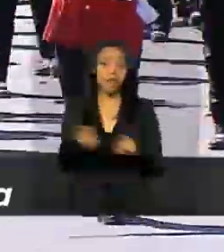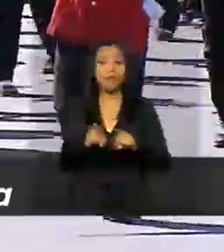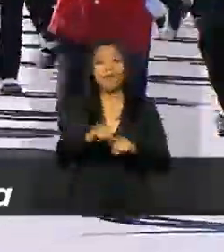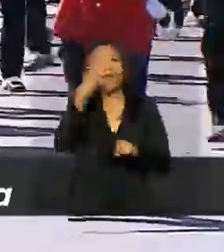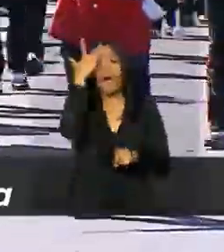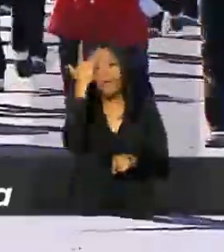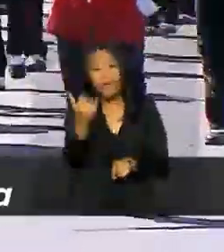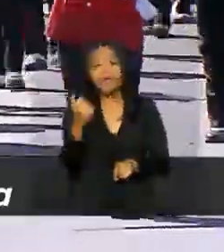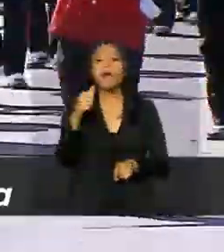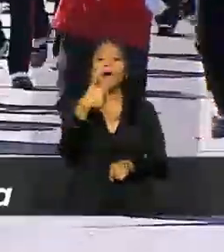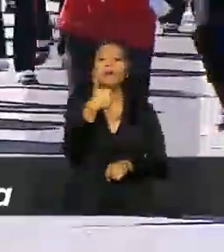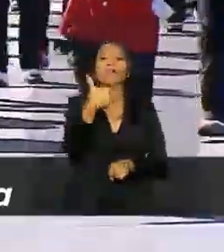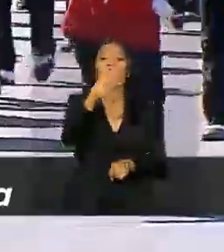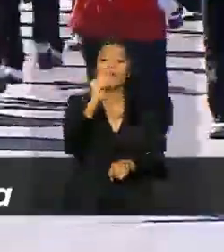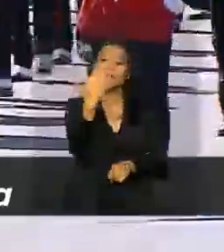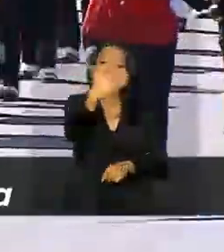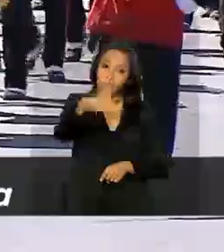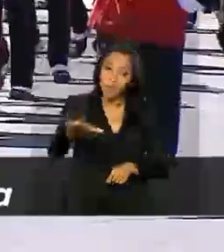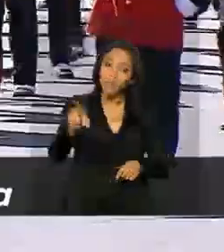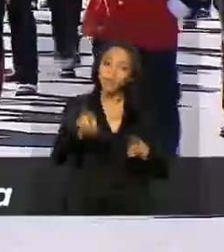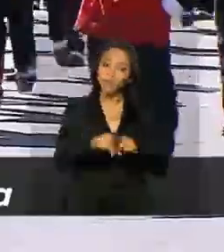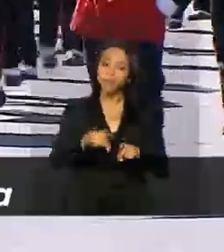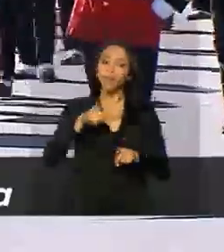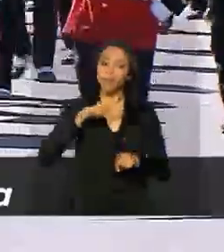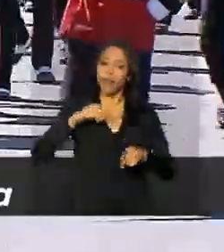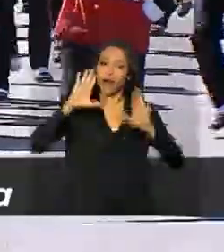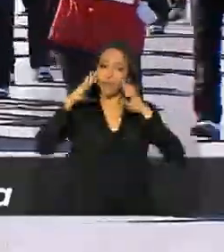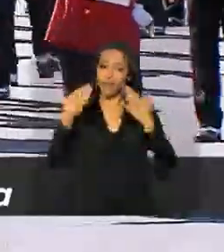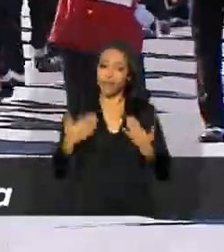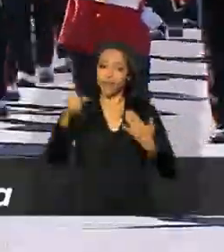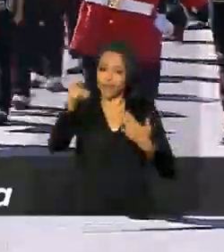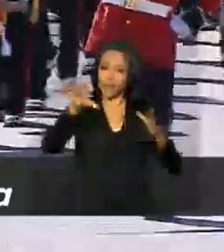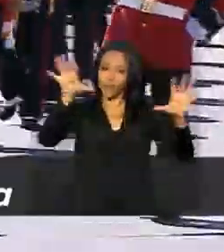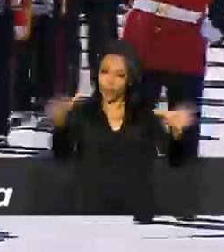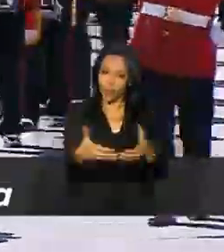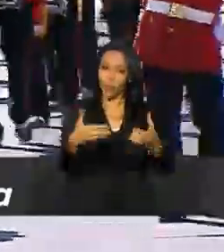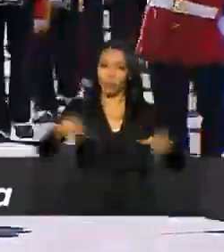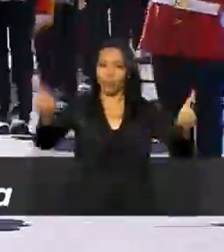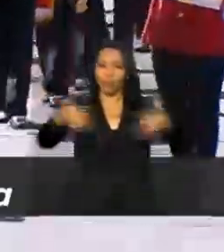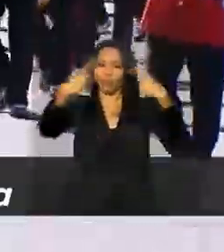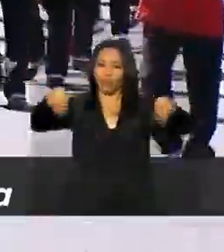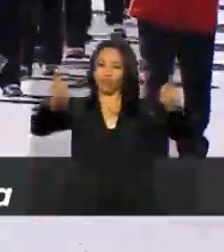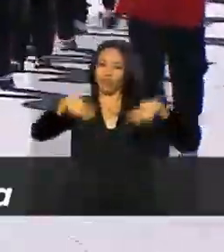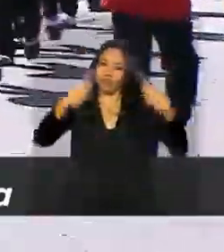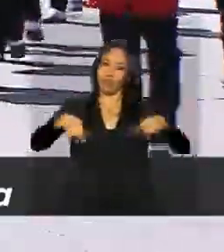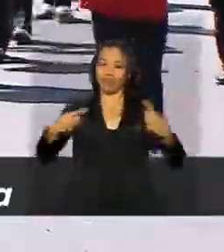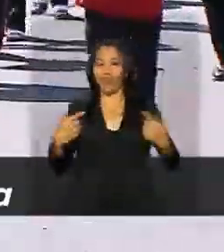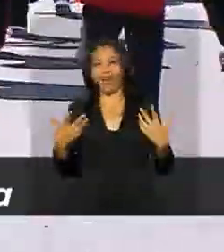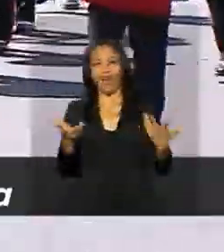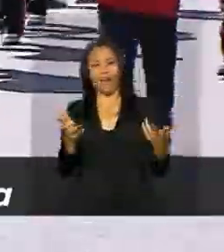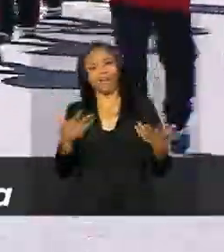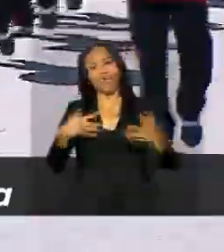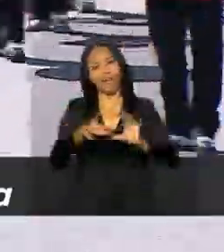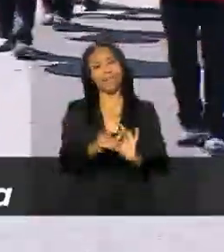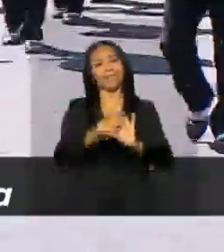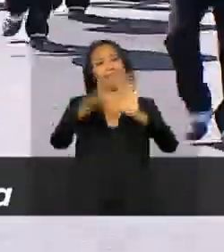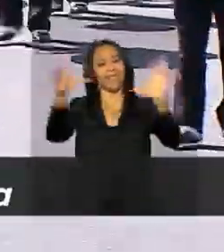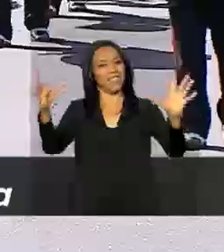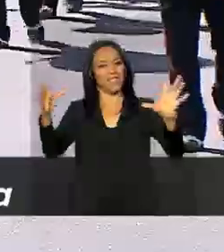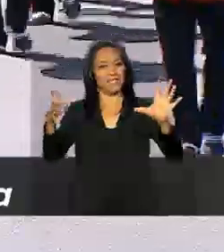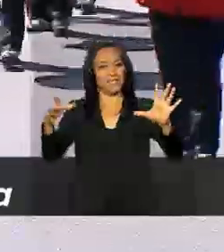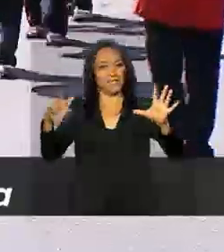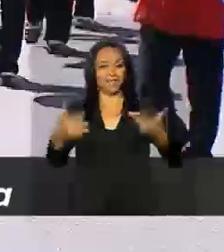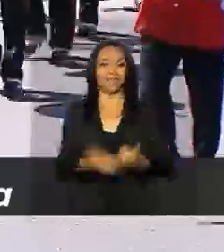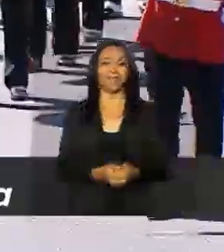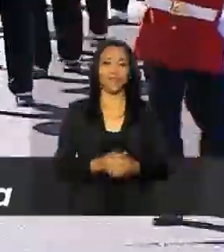10h30 terá a apresentação da nossa banda marcial ali. Uma apresentação mais descontraída e tudo, com menos formalidade. Mas vai estar aqui nossa